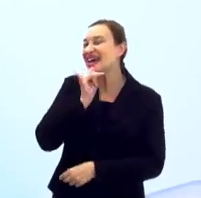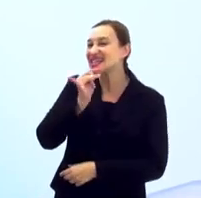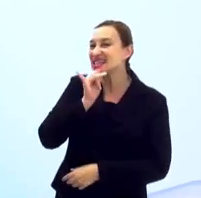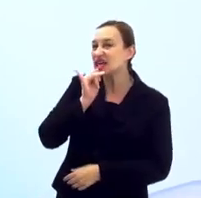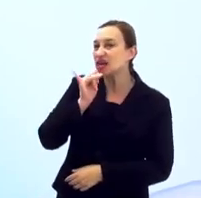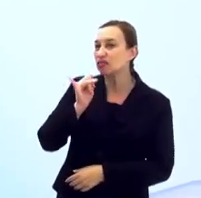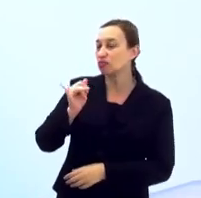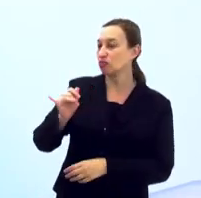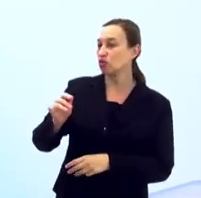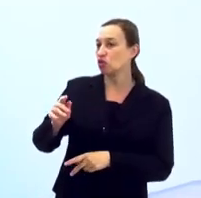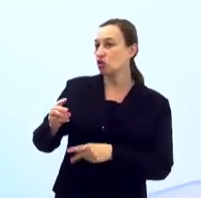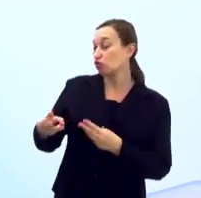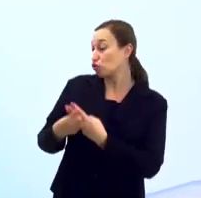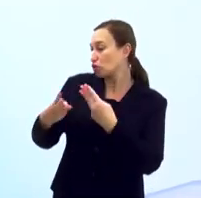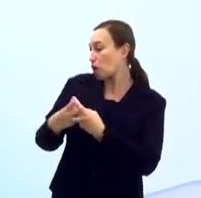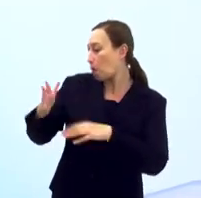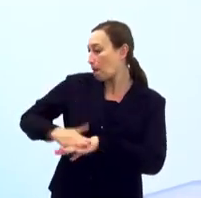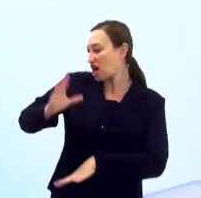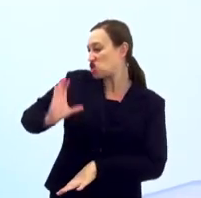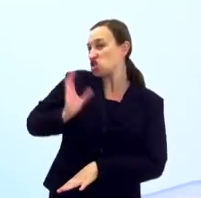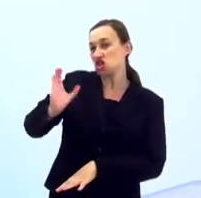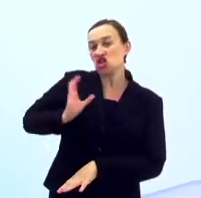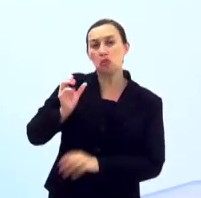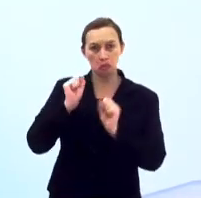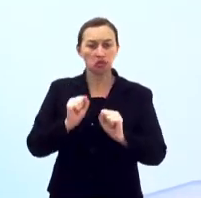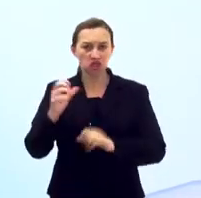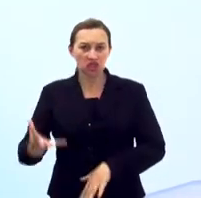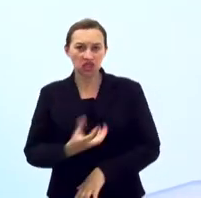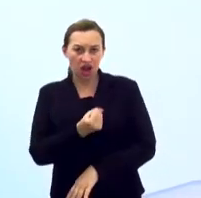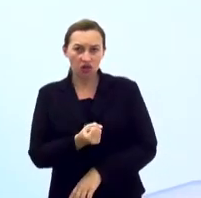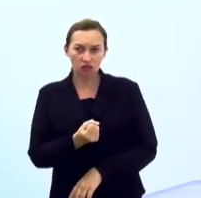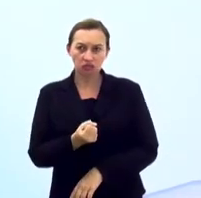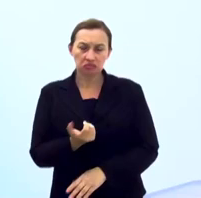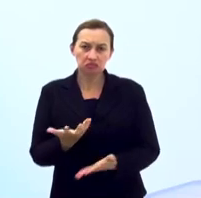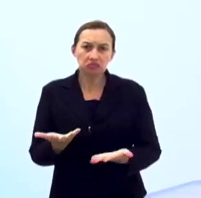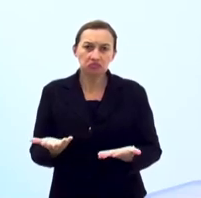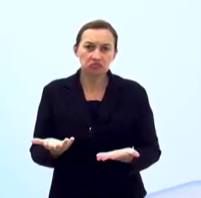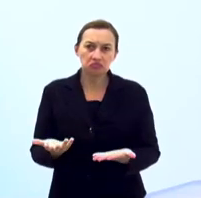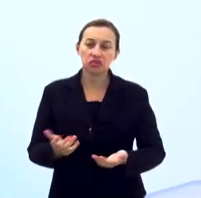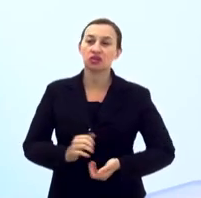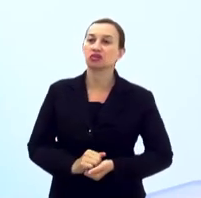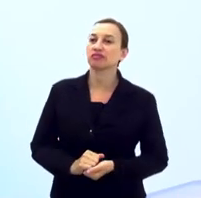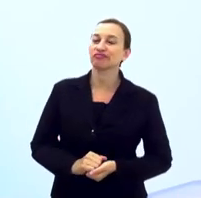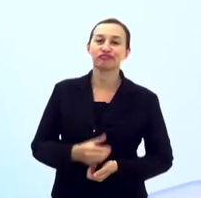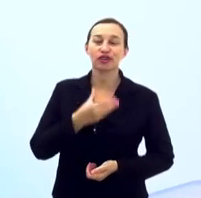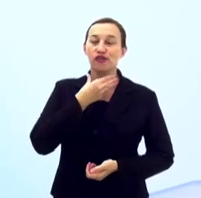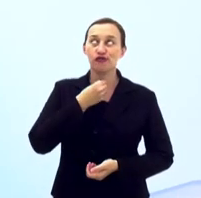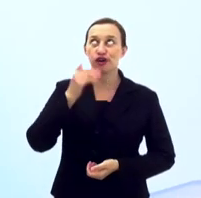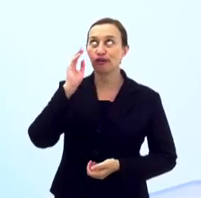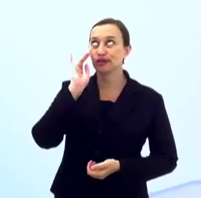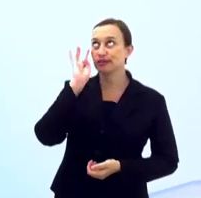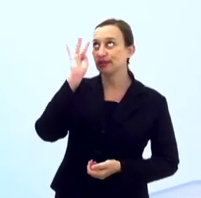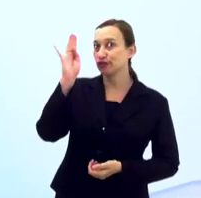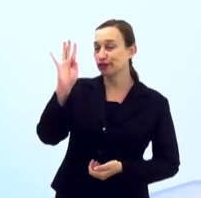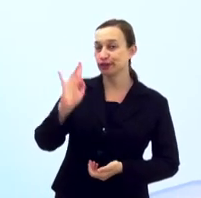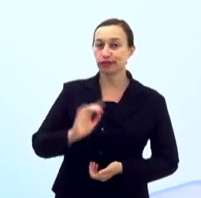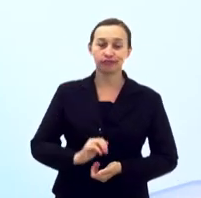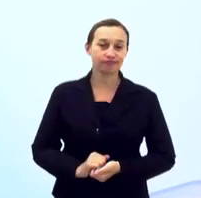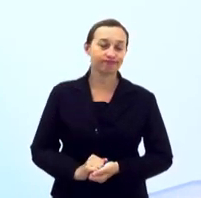exemplo? Era um judeu mais rico. Ele poderia ser salvo por isso? Falsa